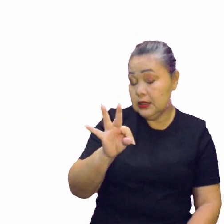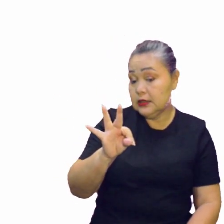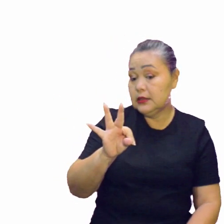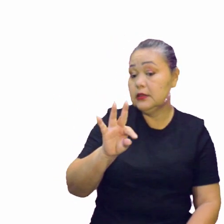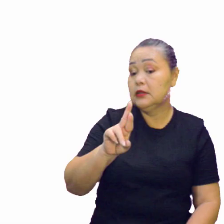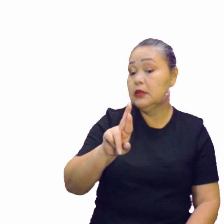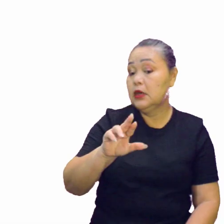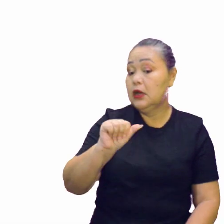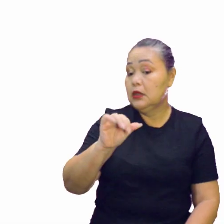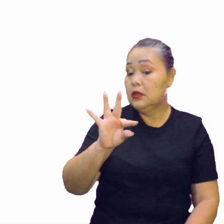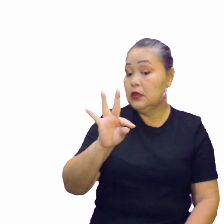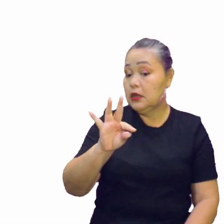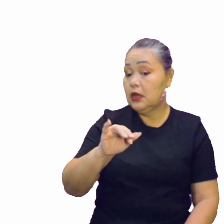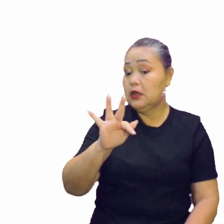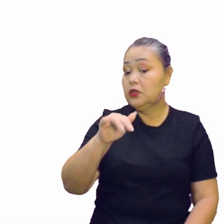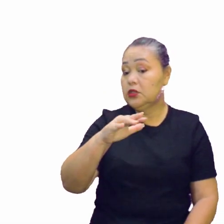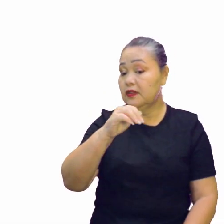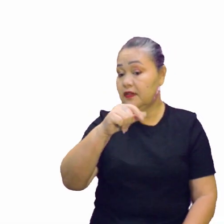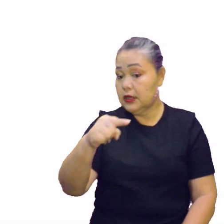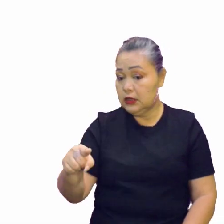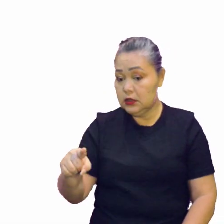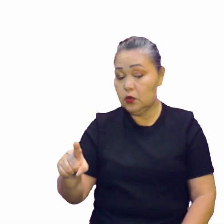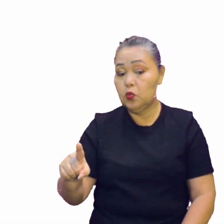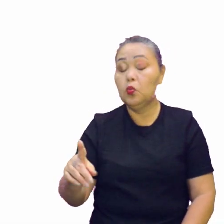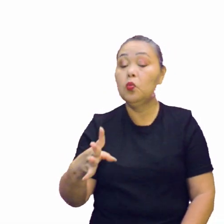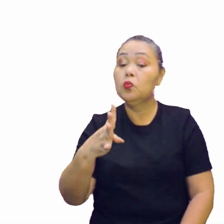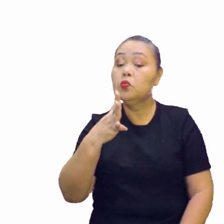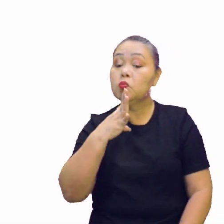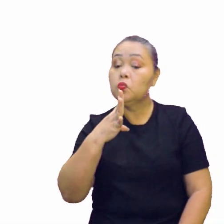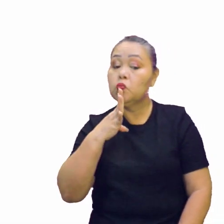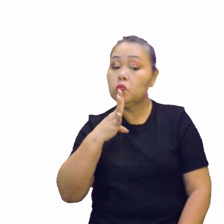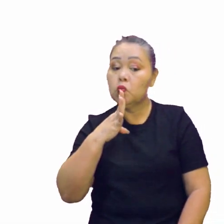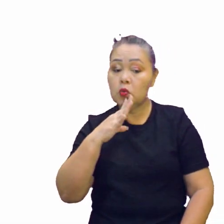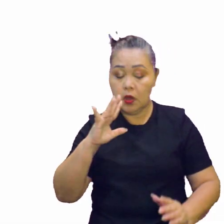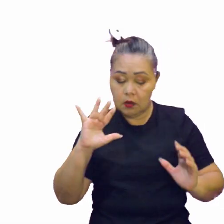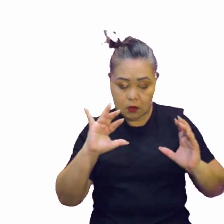Então, nós temos o conhecimento de uma estratificação arbórea.